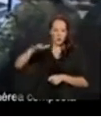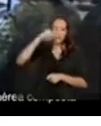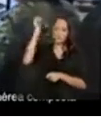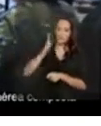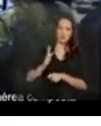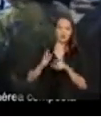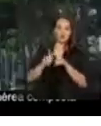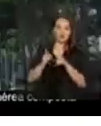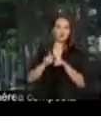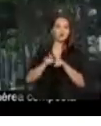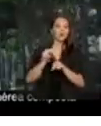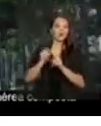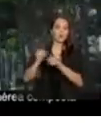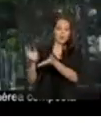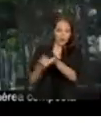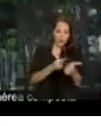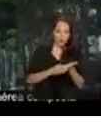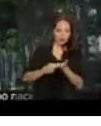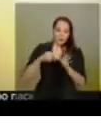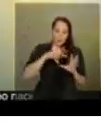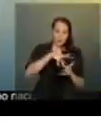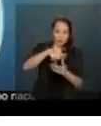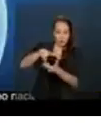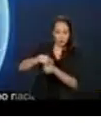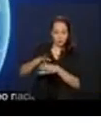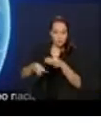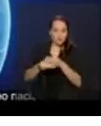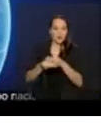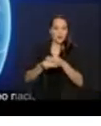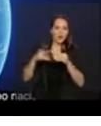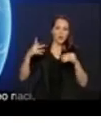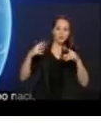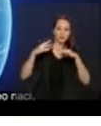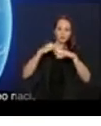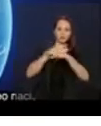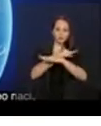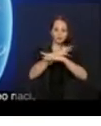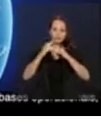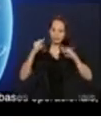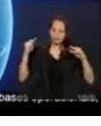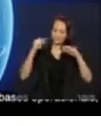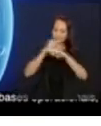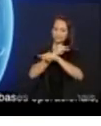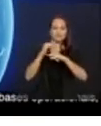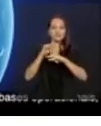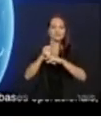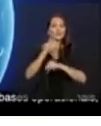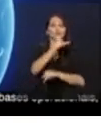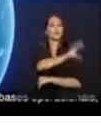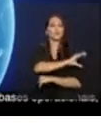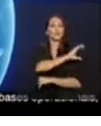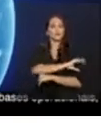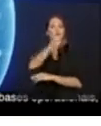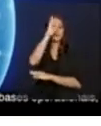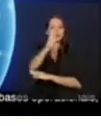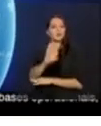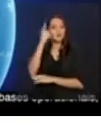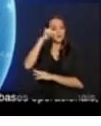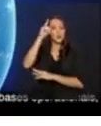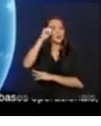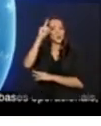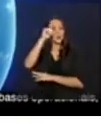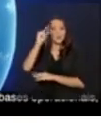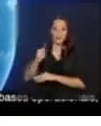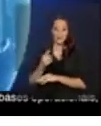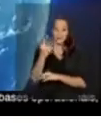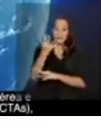área composta por acordos internacionais, o fluxo de tráfego aéreo no espaço aéreo nacional é coordenado diariamente por 4